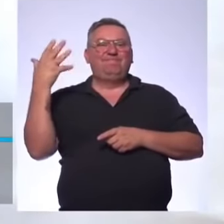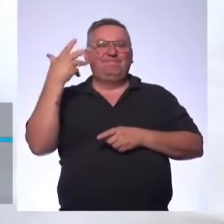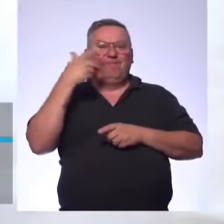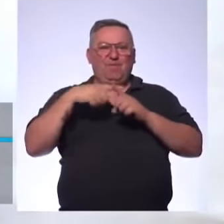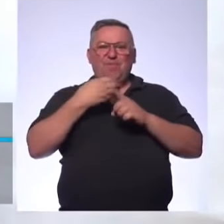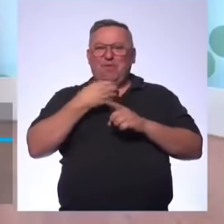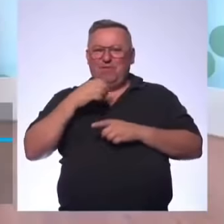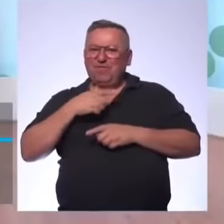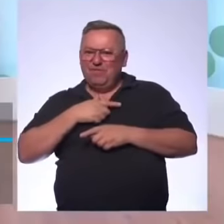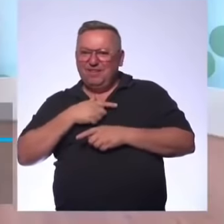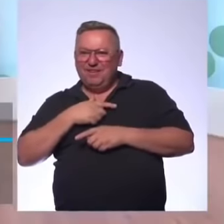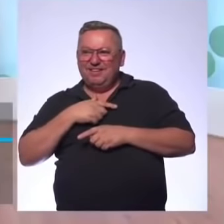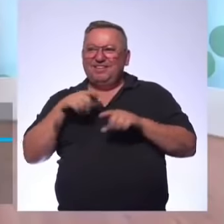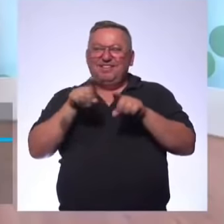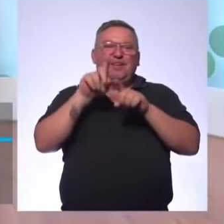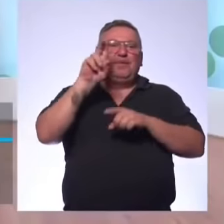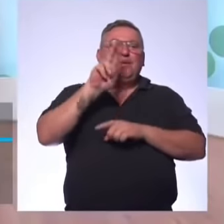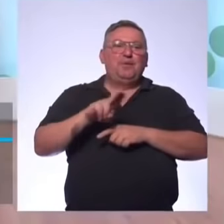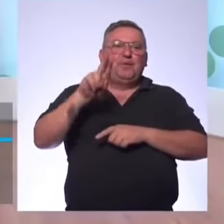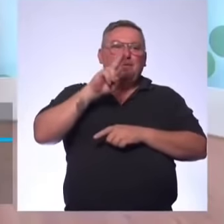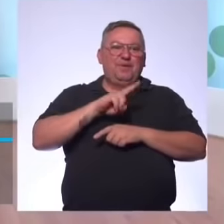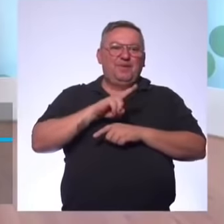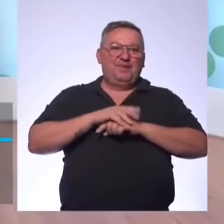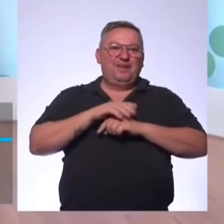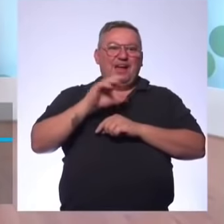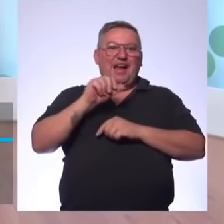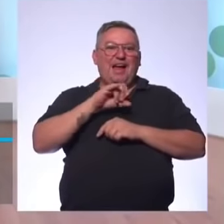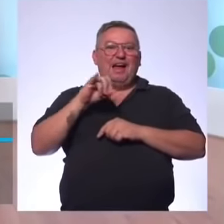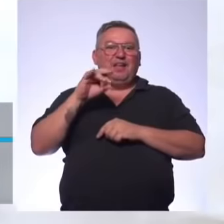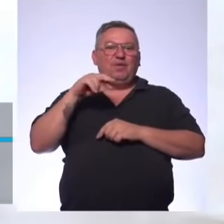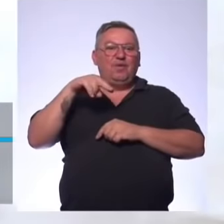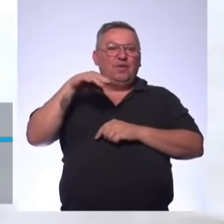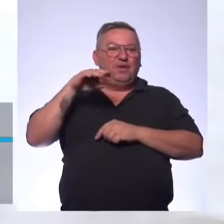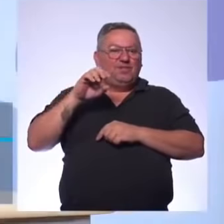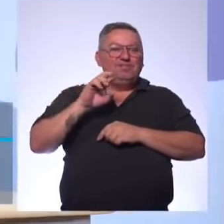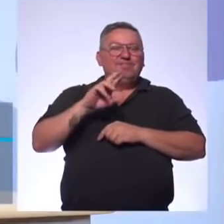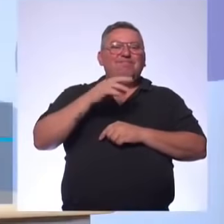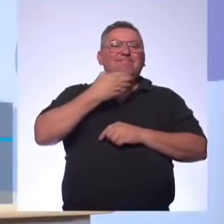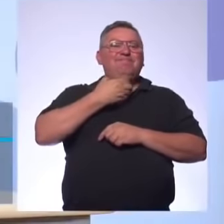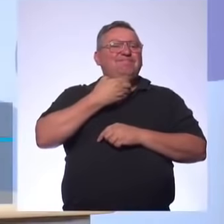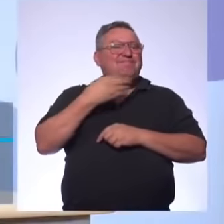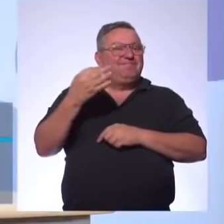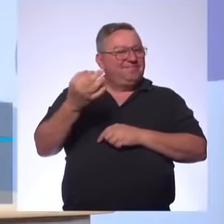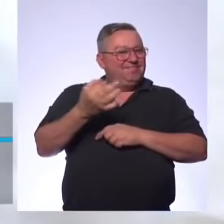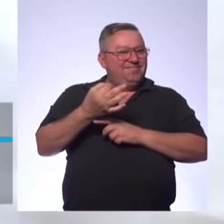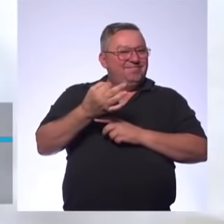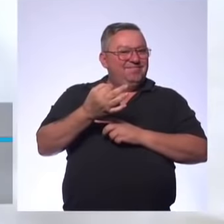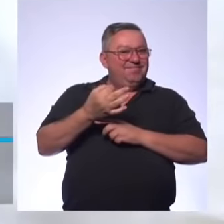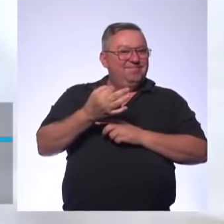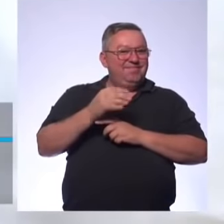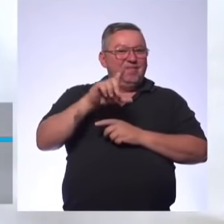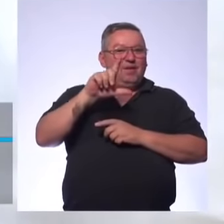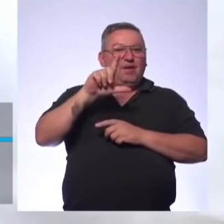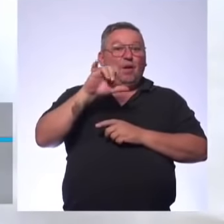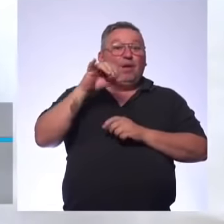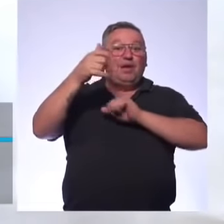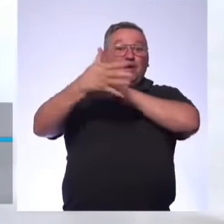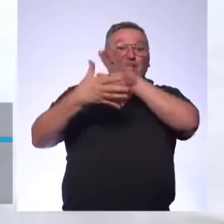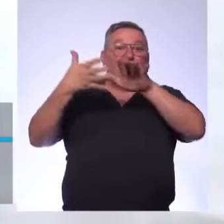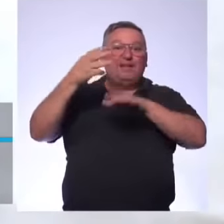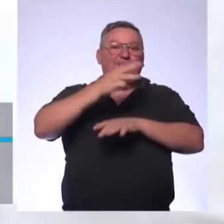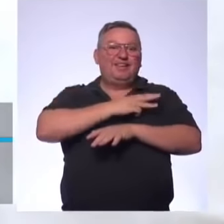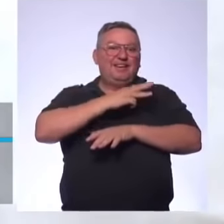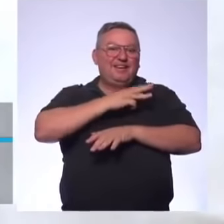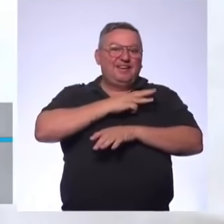eu tenho voz de taquara rachada ele usa o Haiti 1 é isso né dich so E aí e o libras o